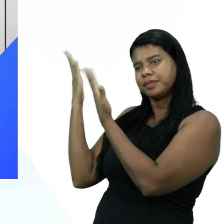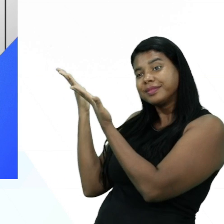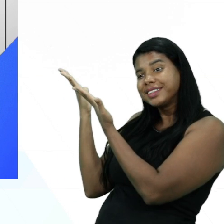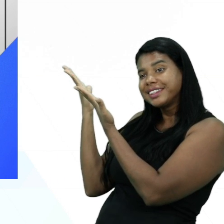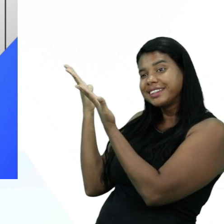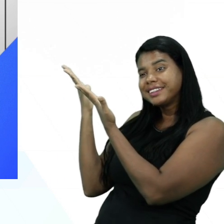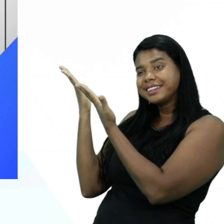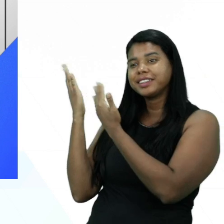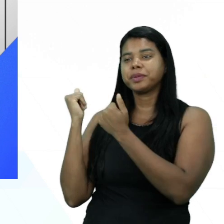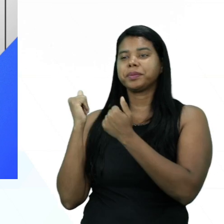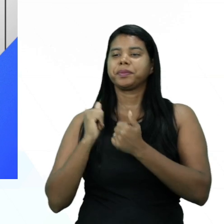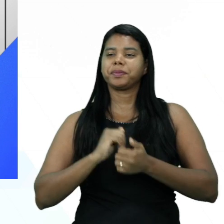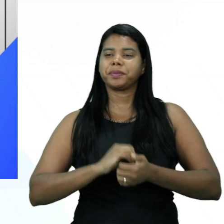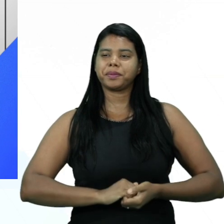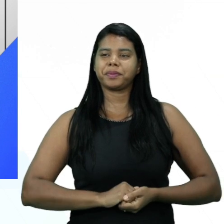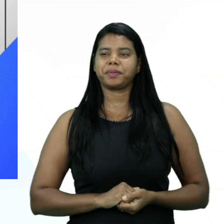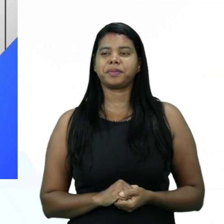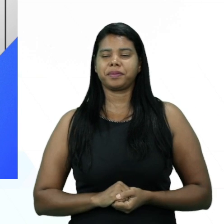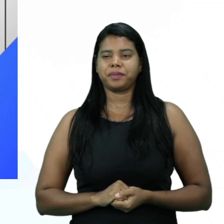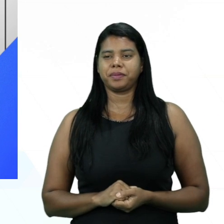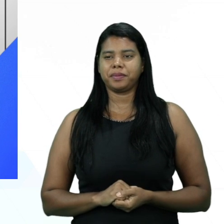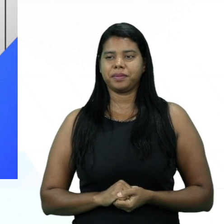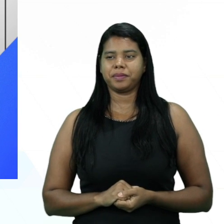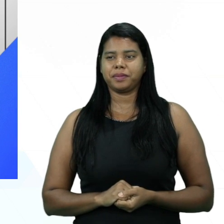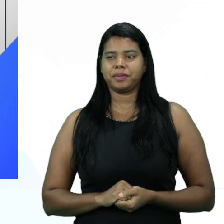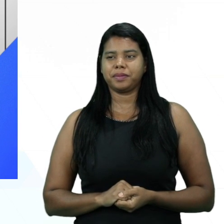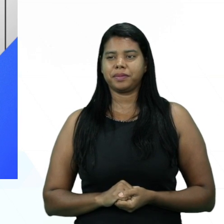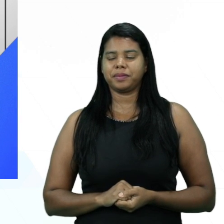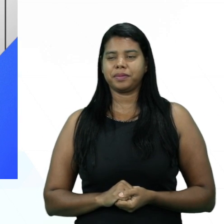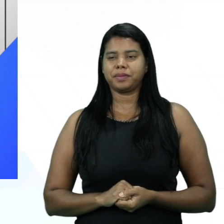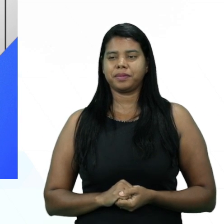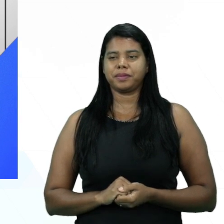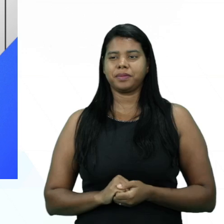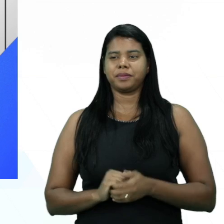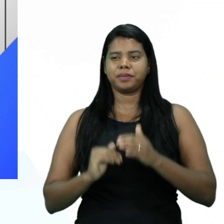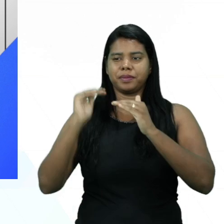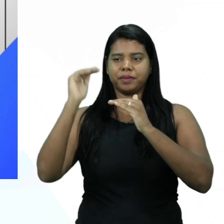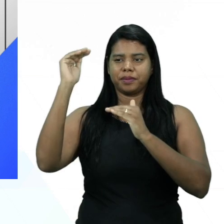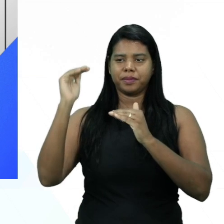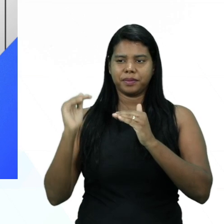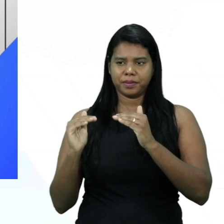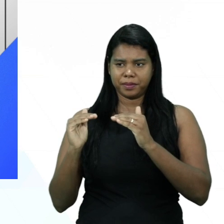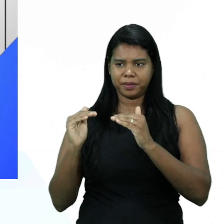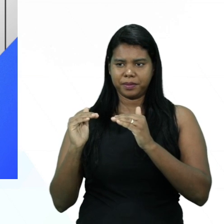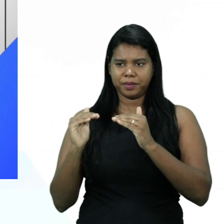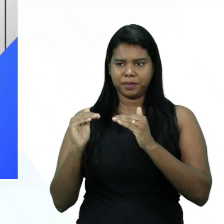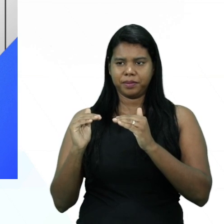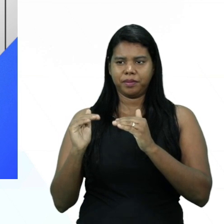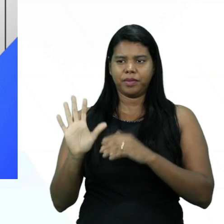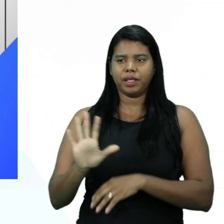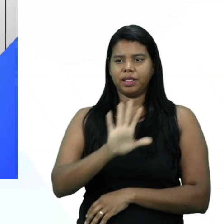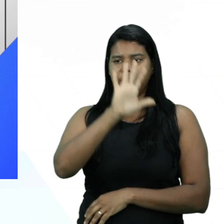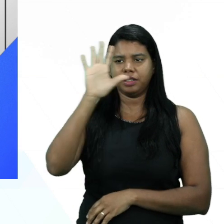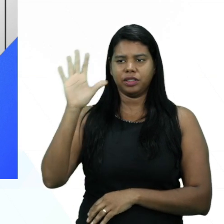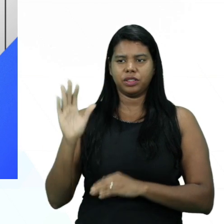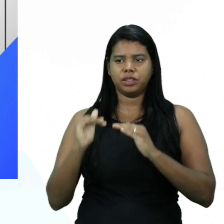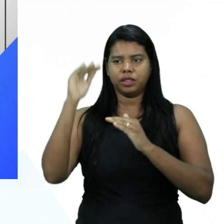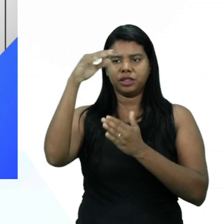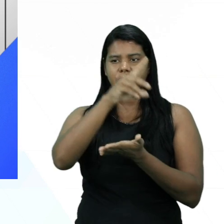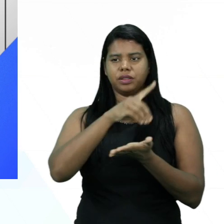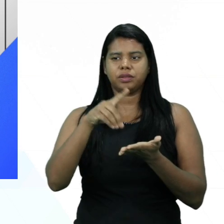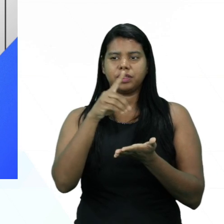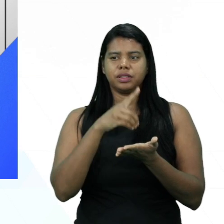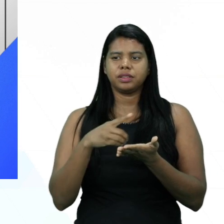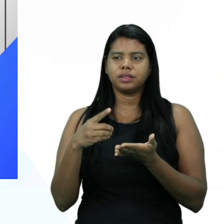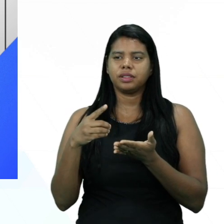O equilíbrio visual ele confere estabilidade e estrutura a um design geral. Como você está vendo